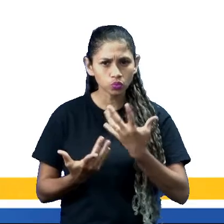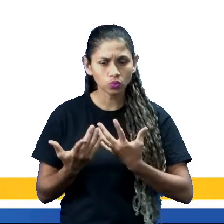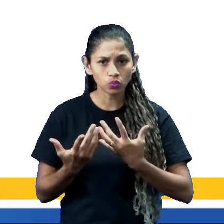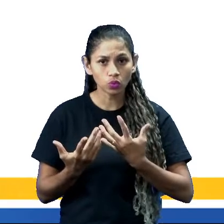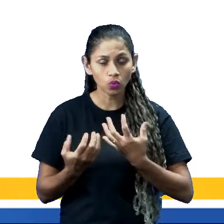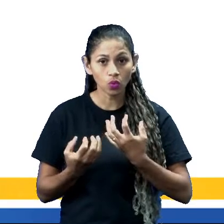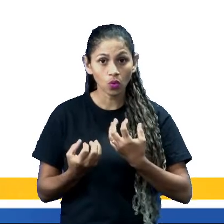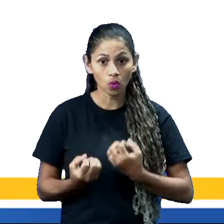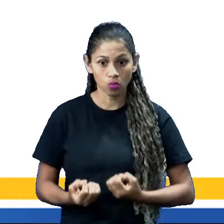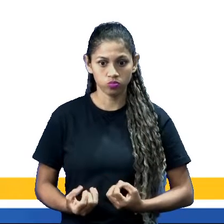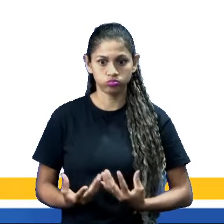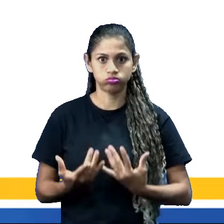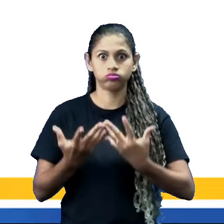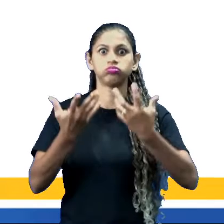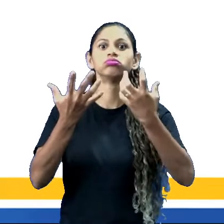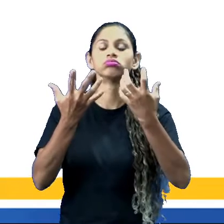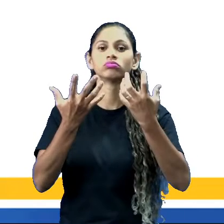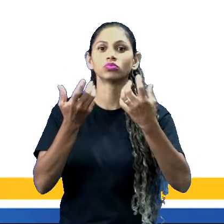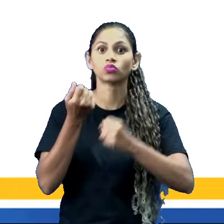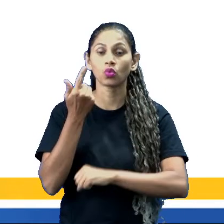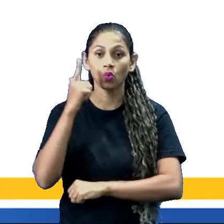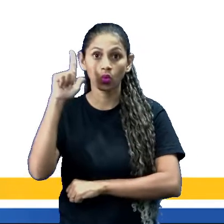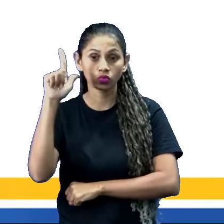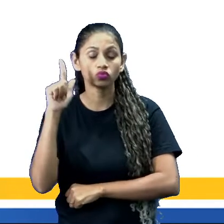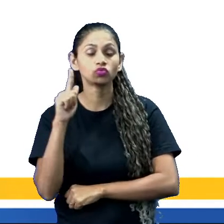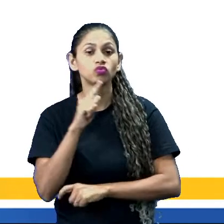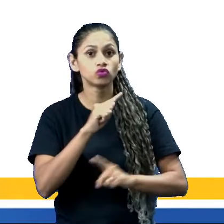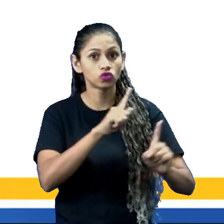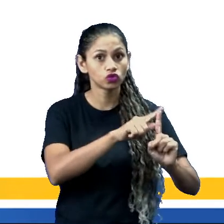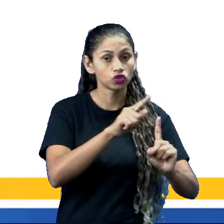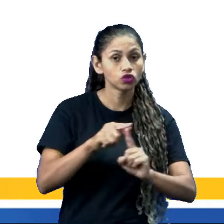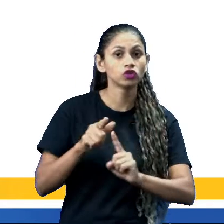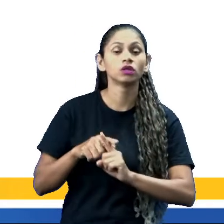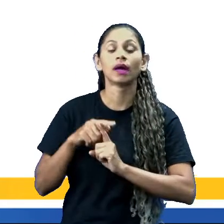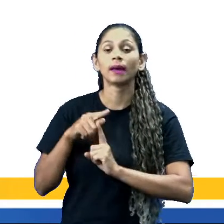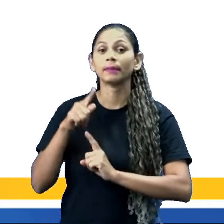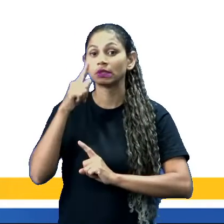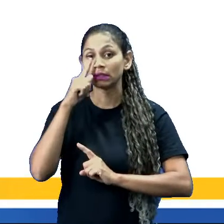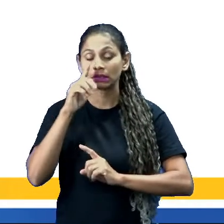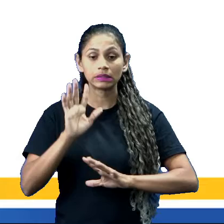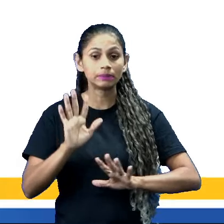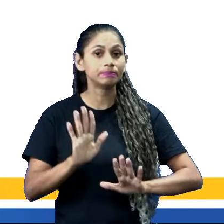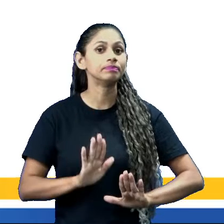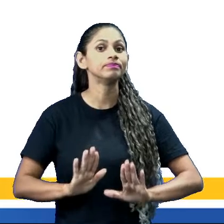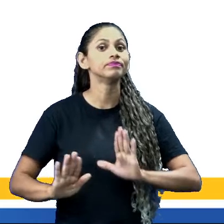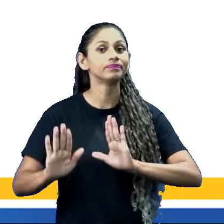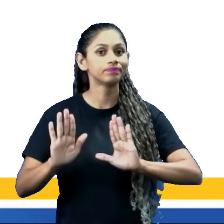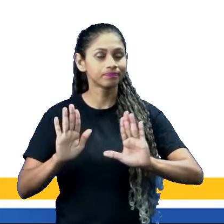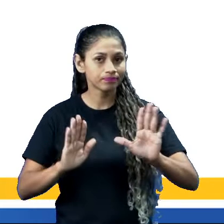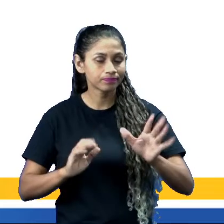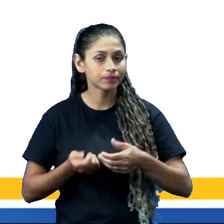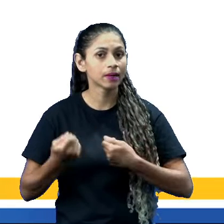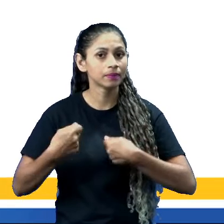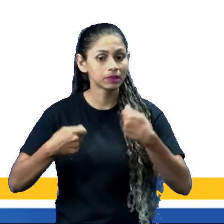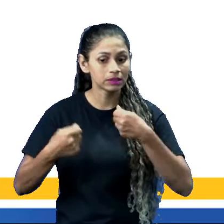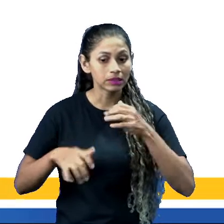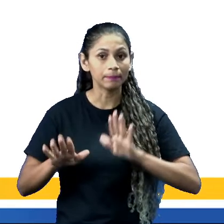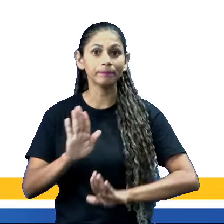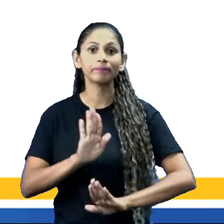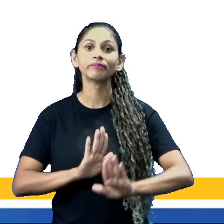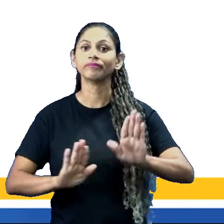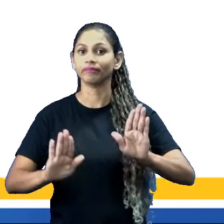um fogo ou então outros tipos de perigos, né? Então, para a gente se proteger, a gente vai usar o quê? A gente vai usar ali uma